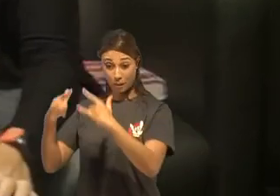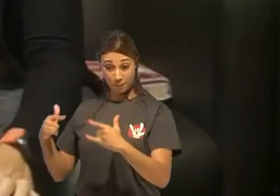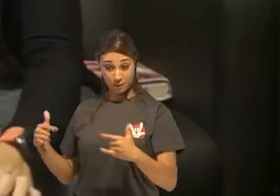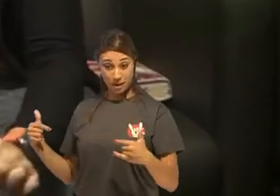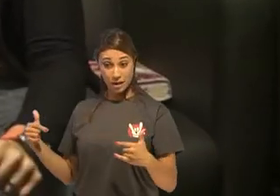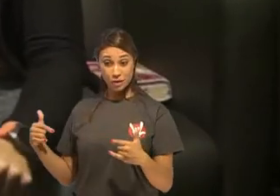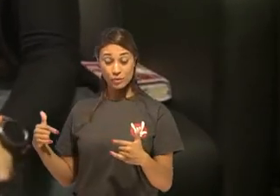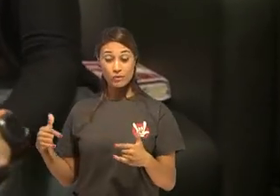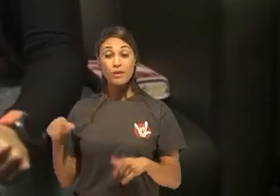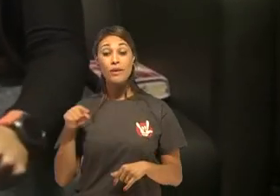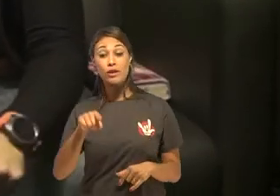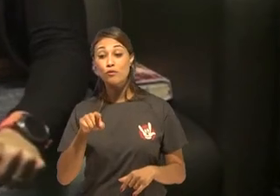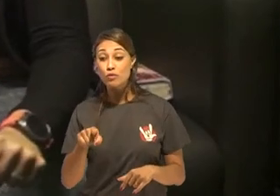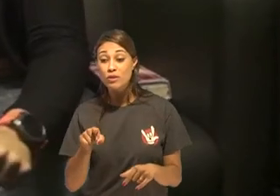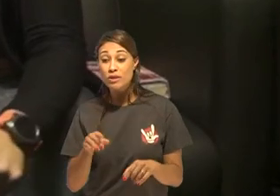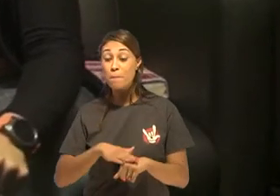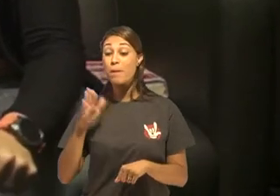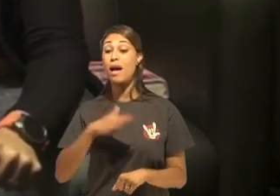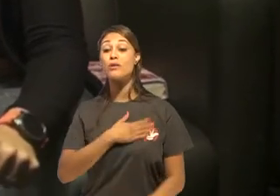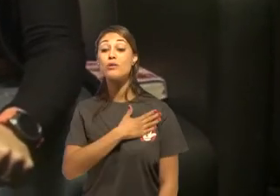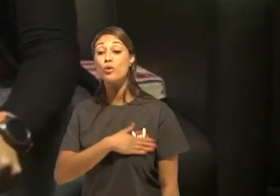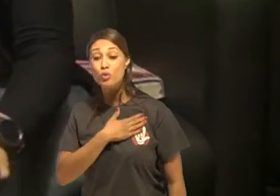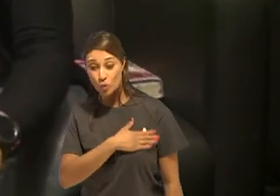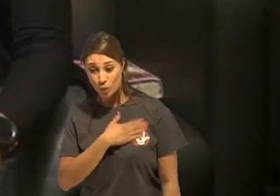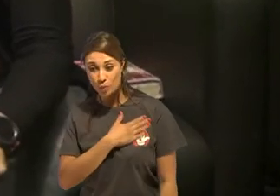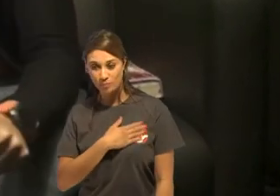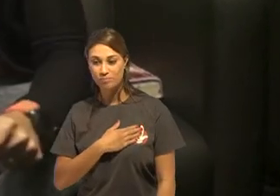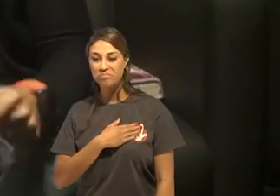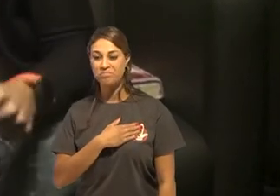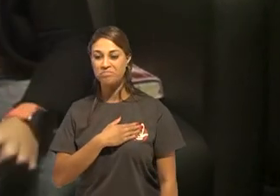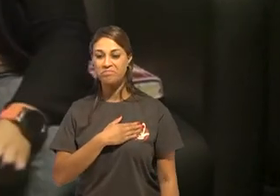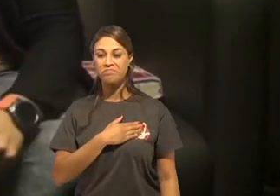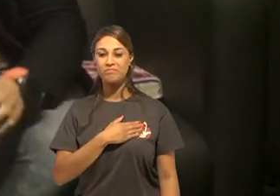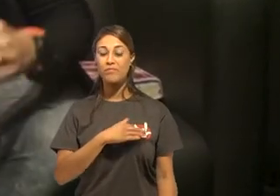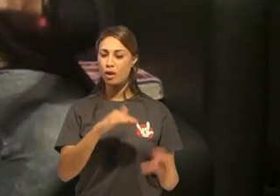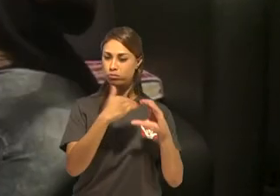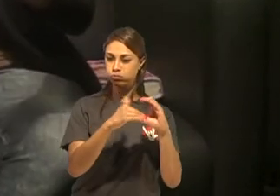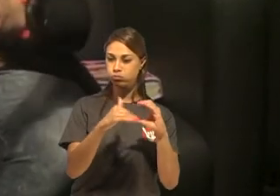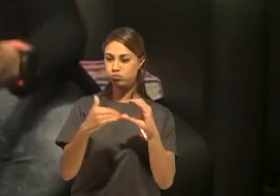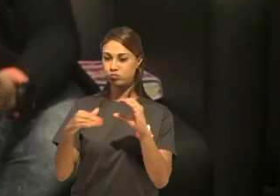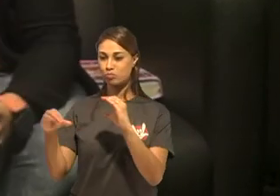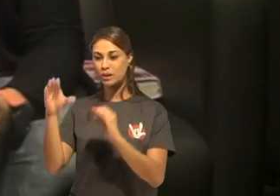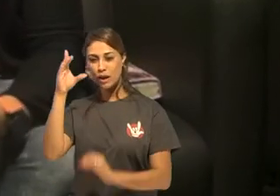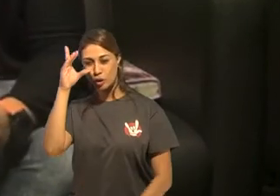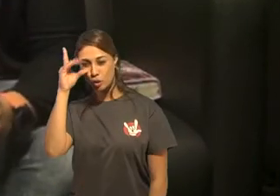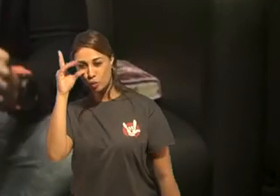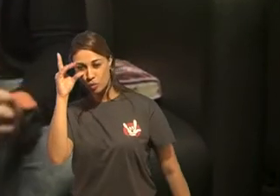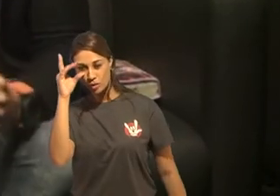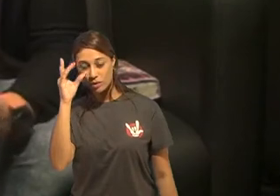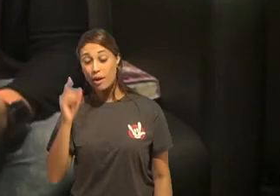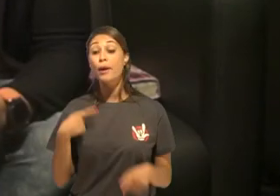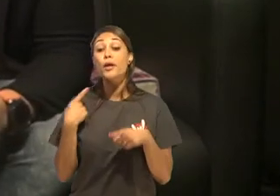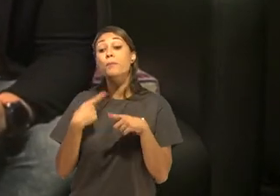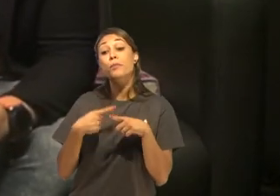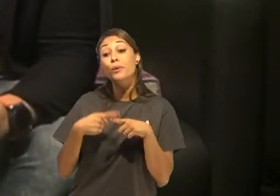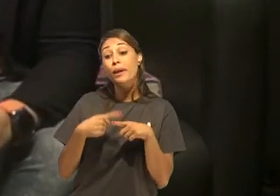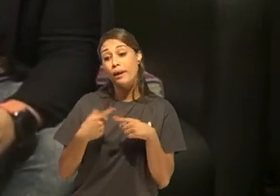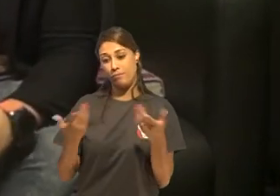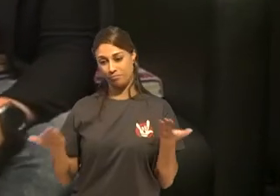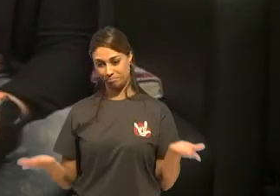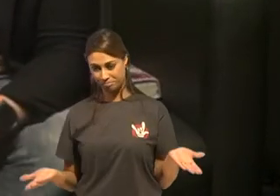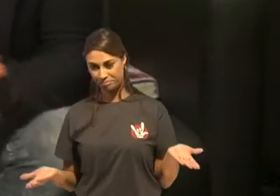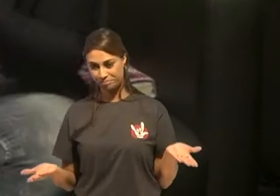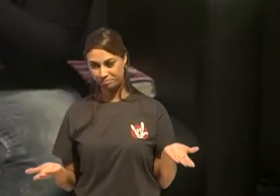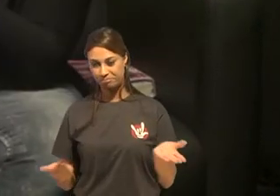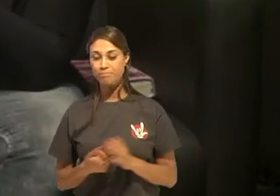colocar aí, postar no chat. Vai colocando aí aquele que te mais marcou. E você pode colocar até o porquê. Por que que ele mais marcou? Eu